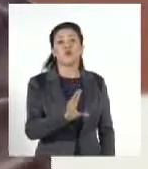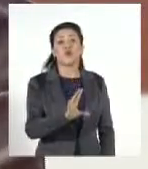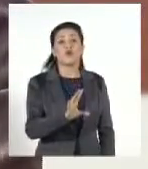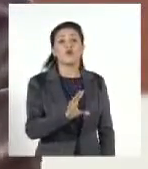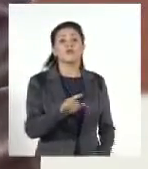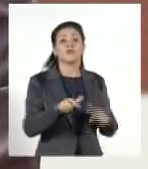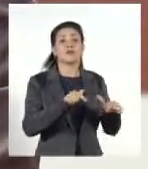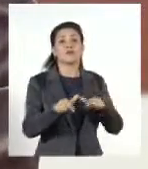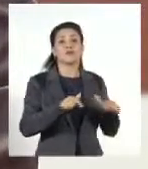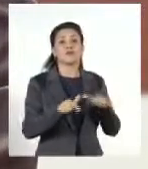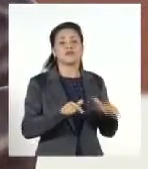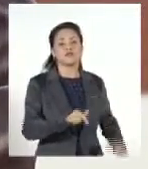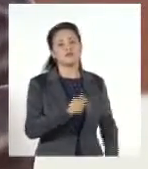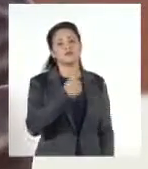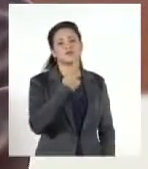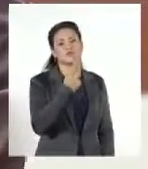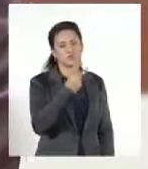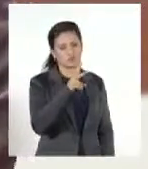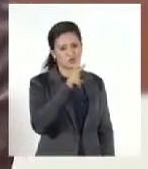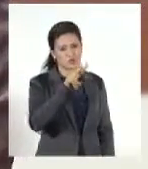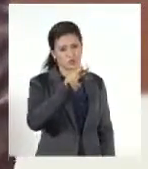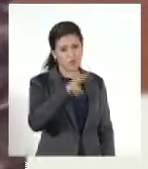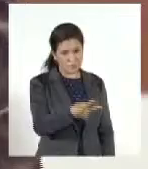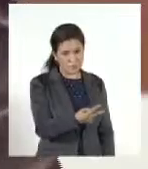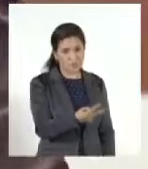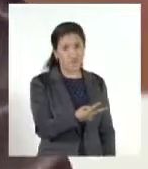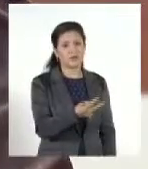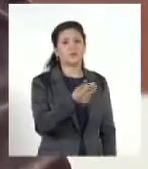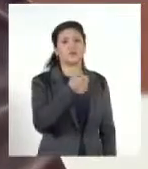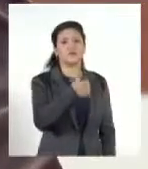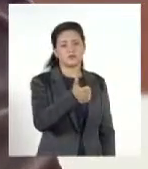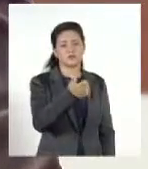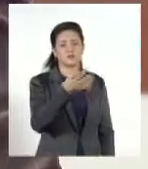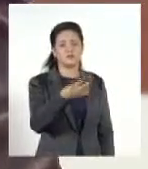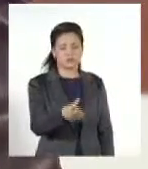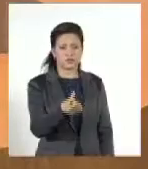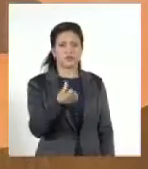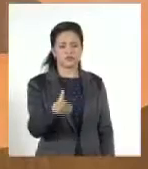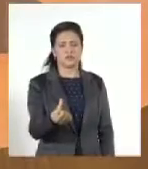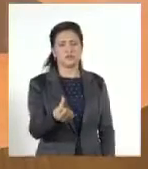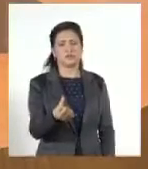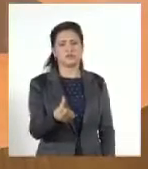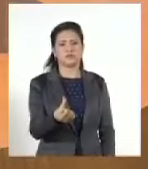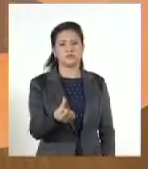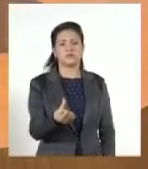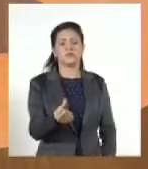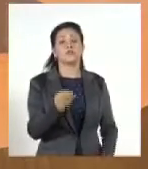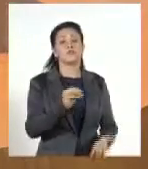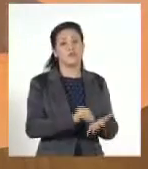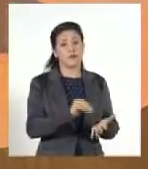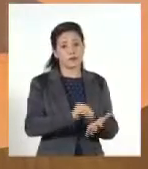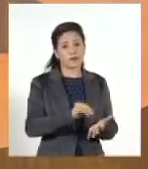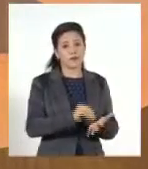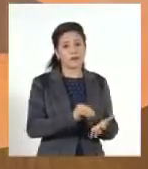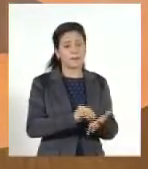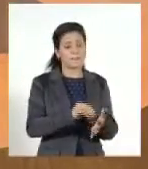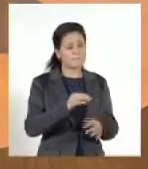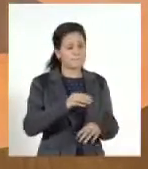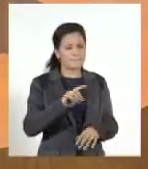de 743 vagas na Polícia Civil do Estado do Maranhão. Então, independente de